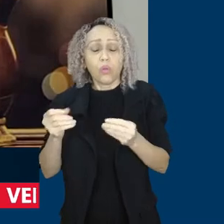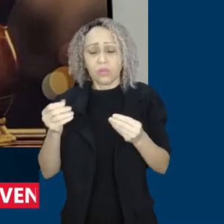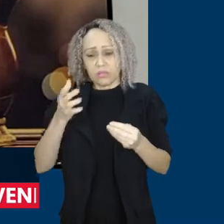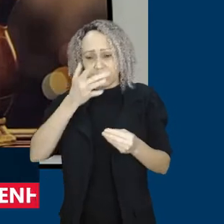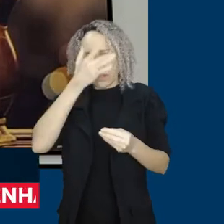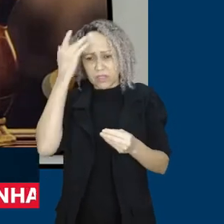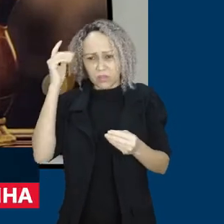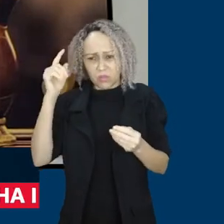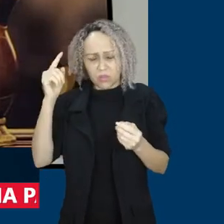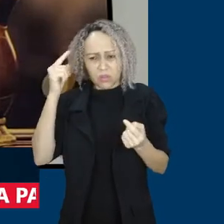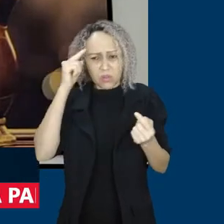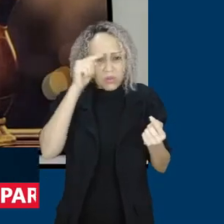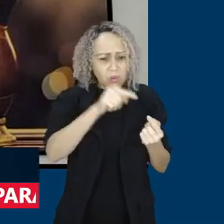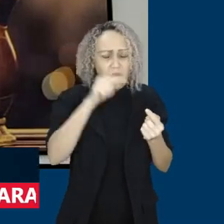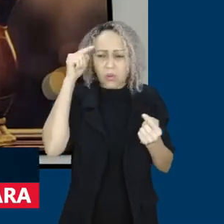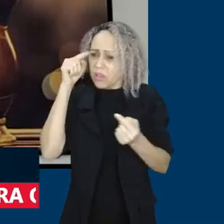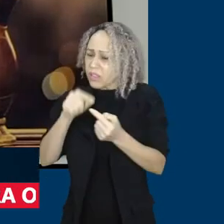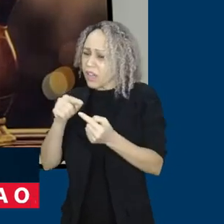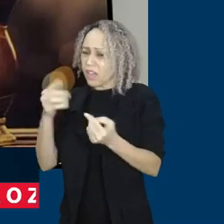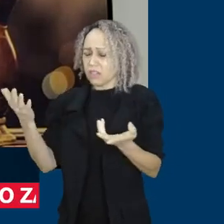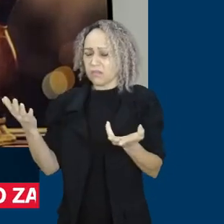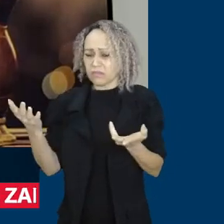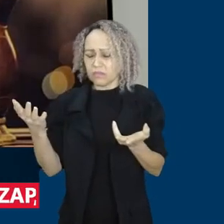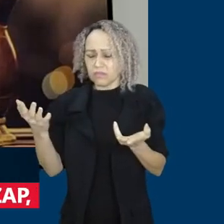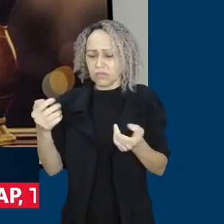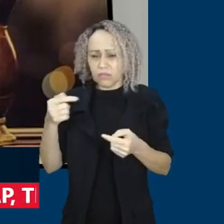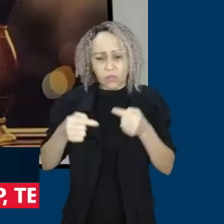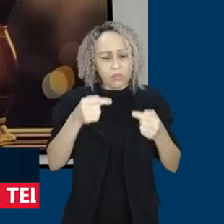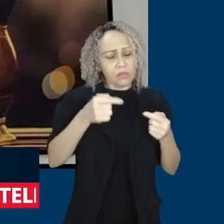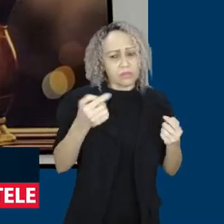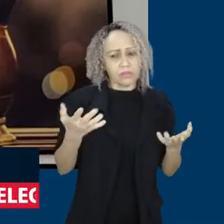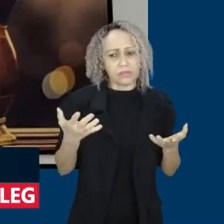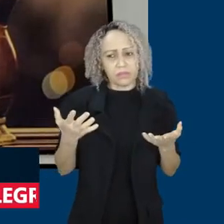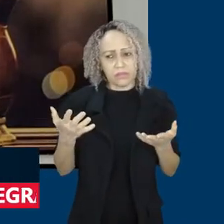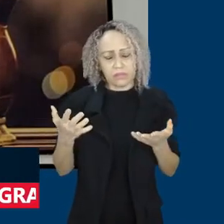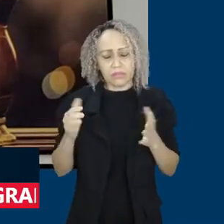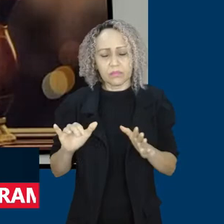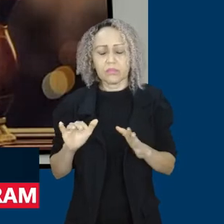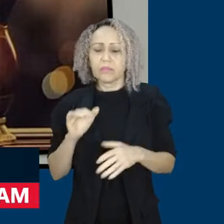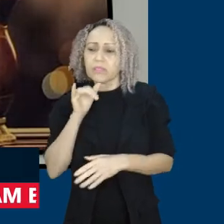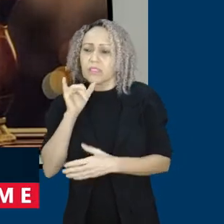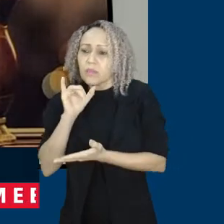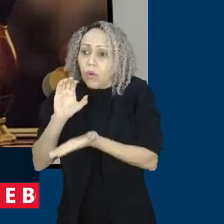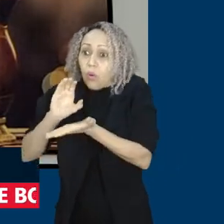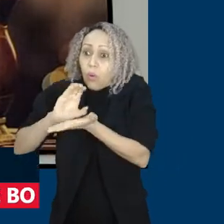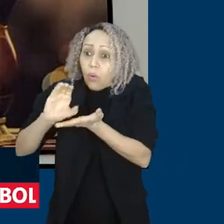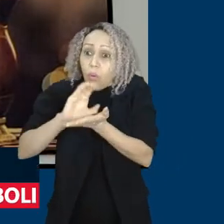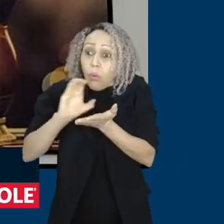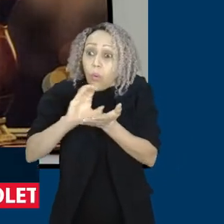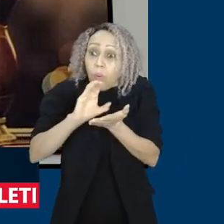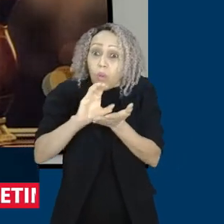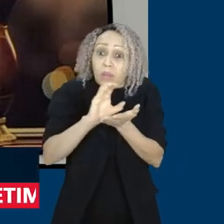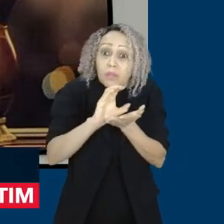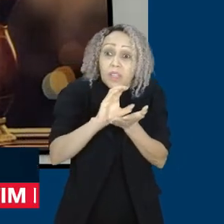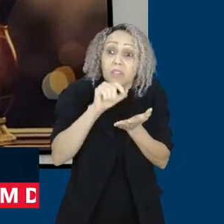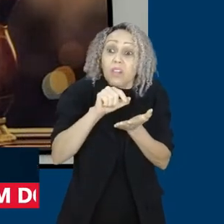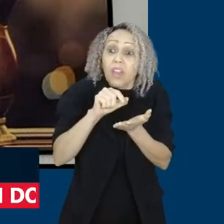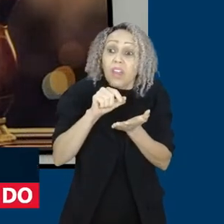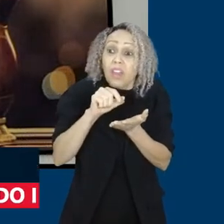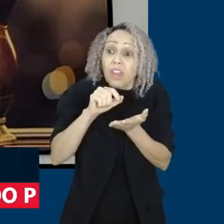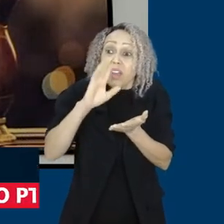política e podia lembrar outros dados aqui né o orçamento perdeu 407 milhões